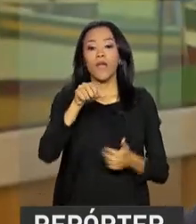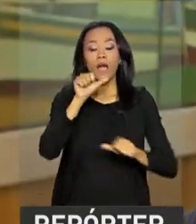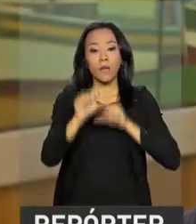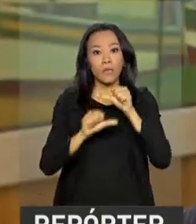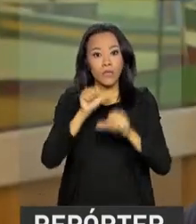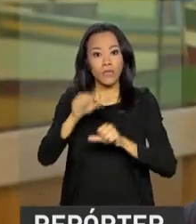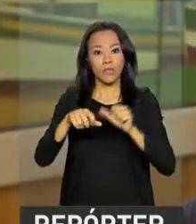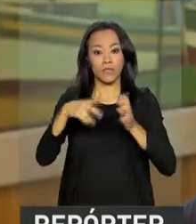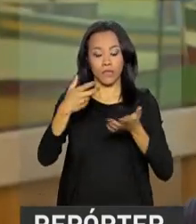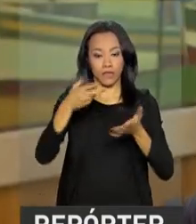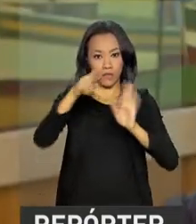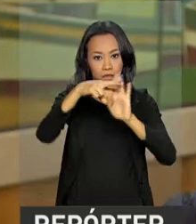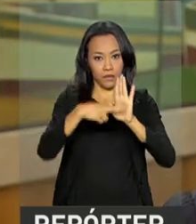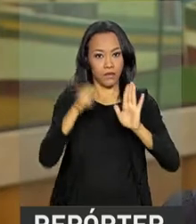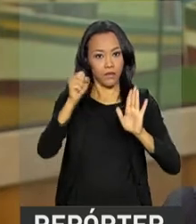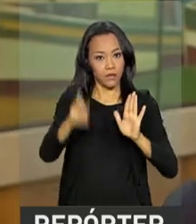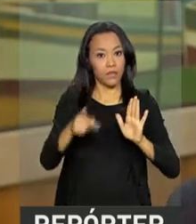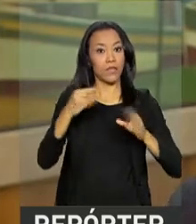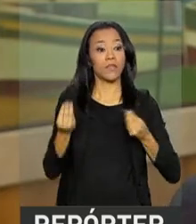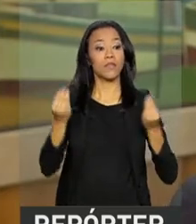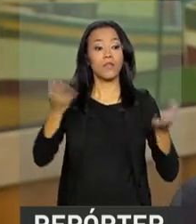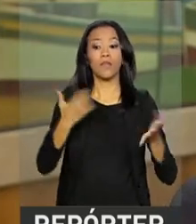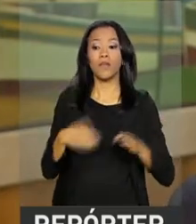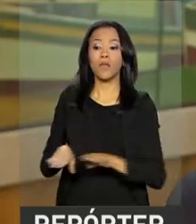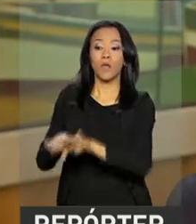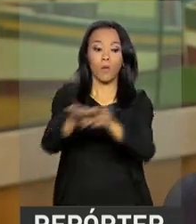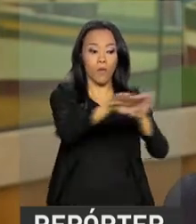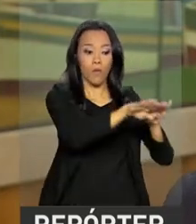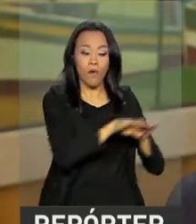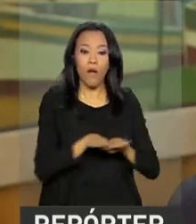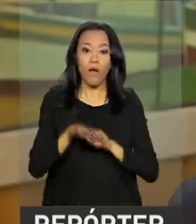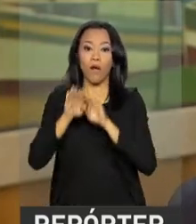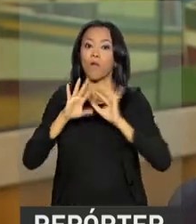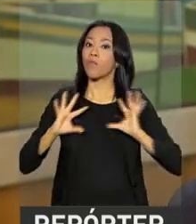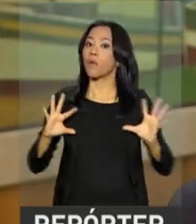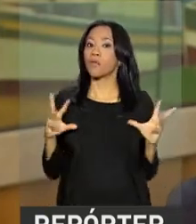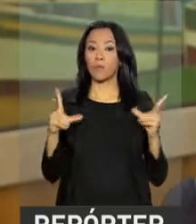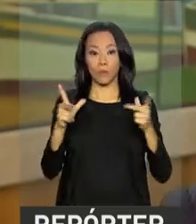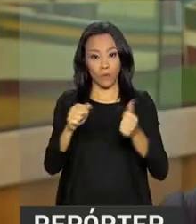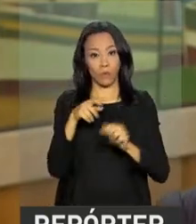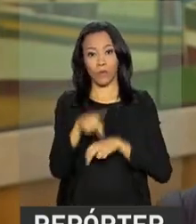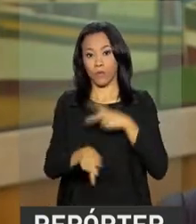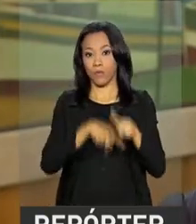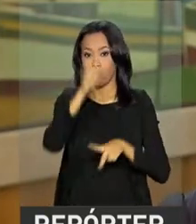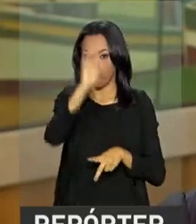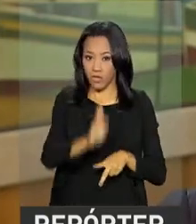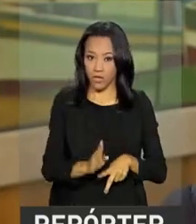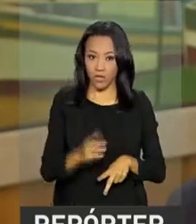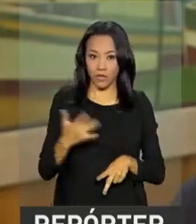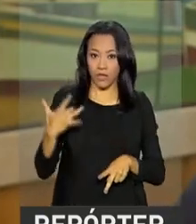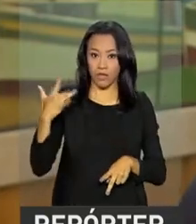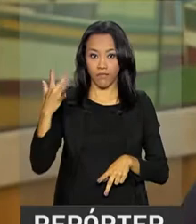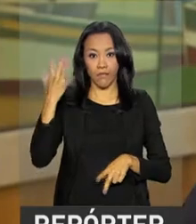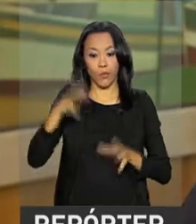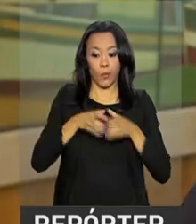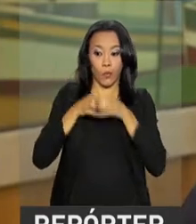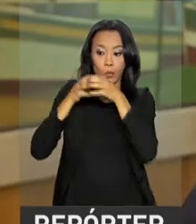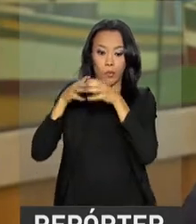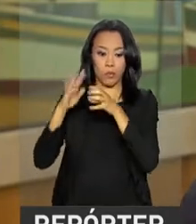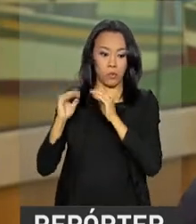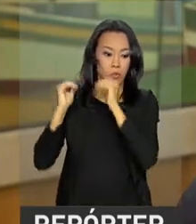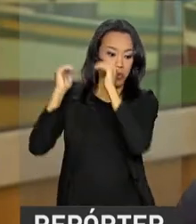oportunidades iguais para todos ou seja uma previdência igual para todos os brasileiros sem privilégio nós apenas estamos